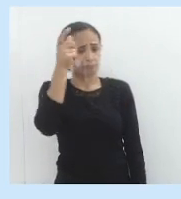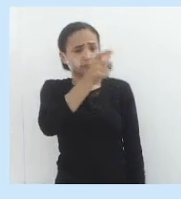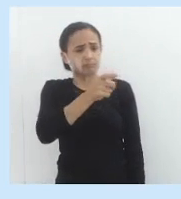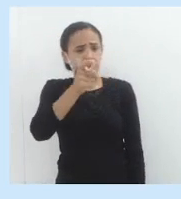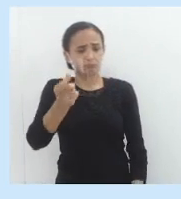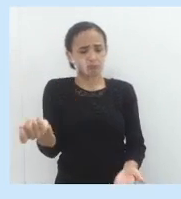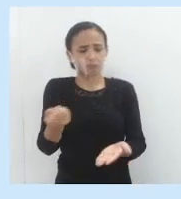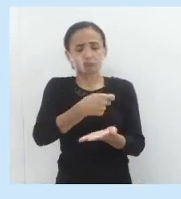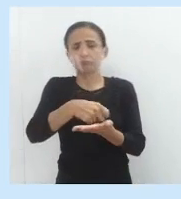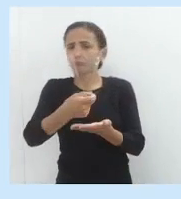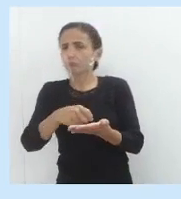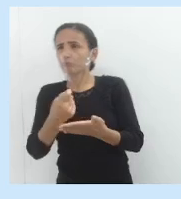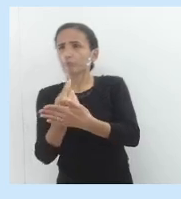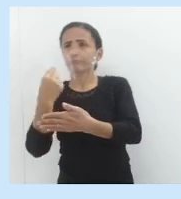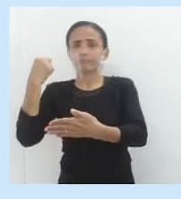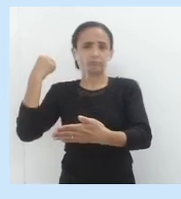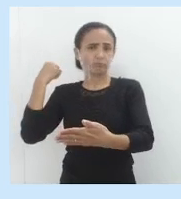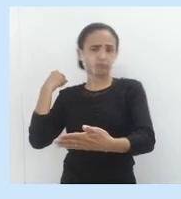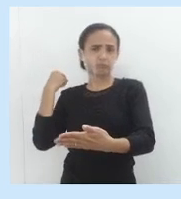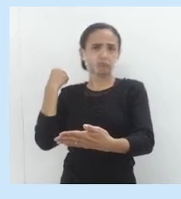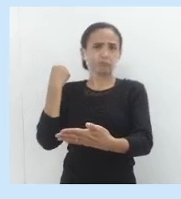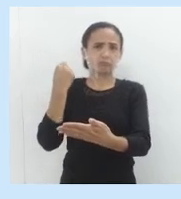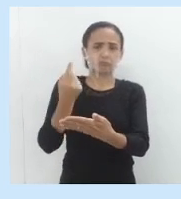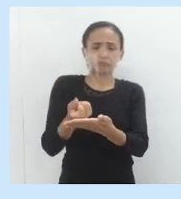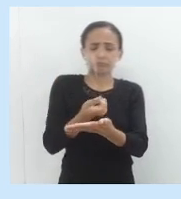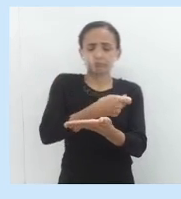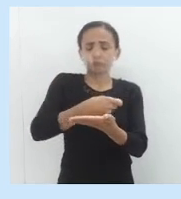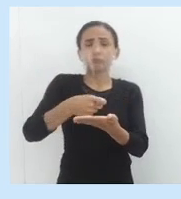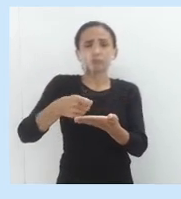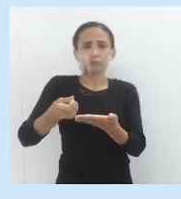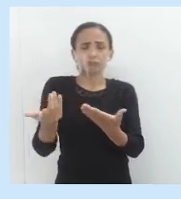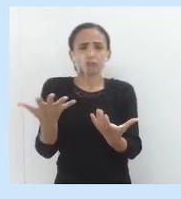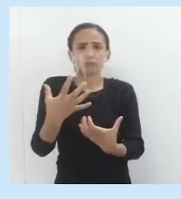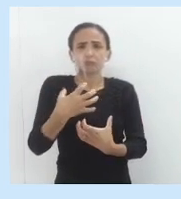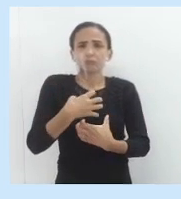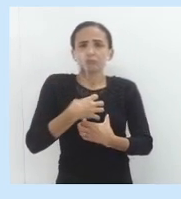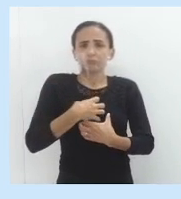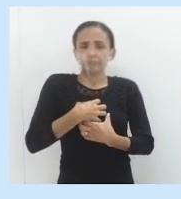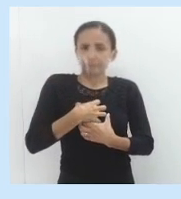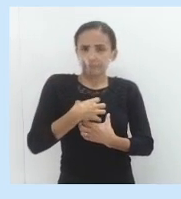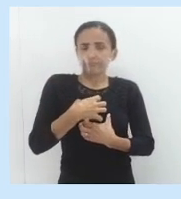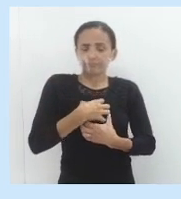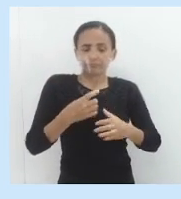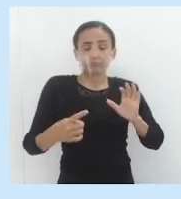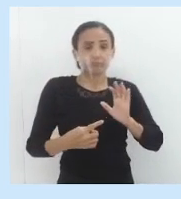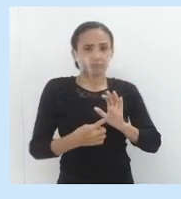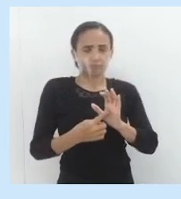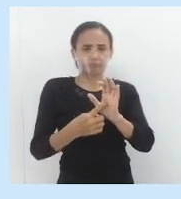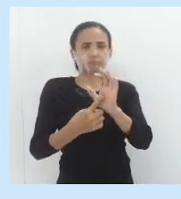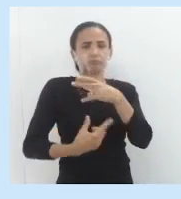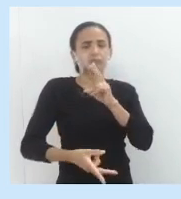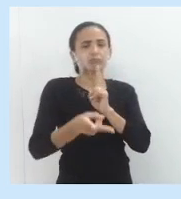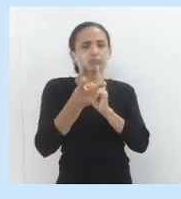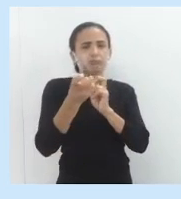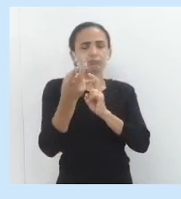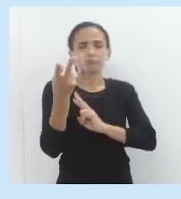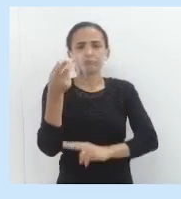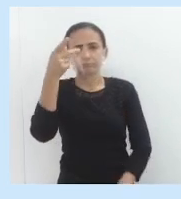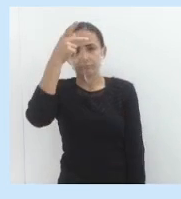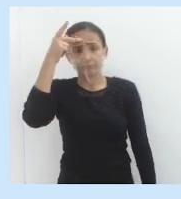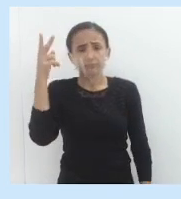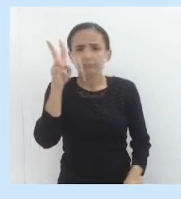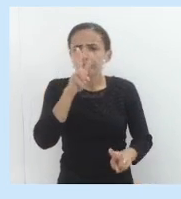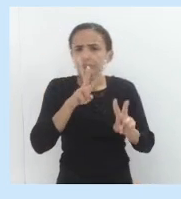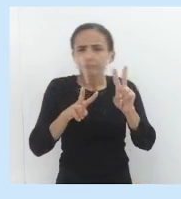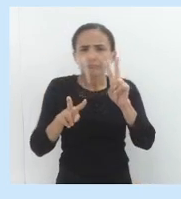época, determinado momento que estava vivendo, e também sentimentos vai despertar no observador. Então, o